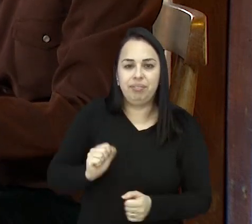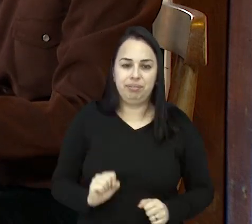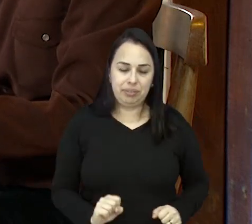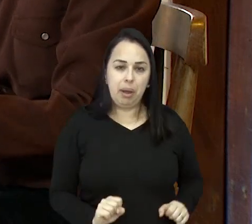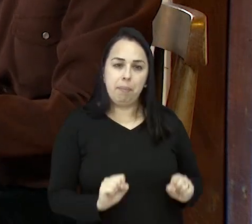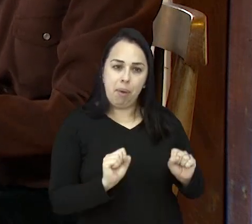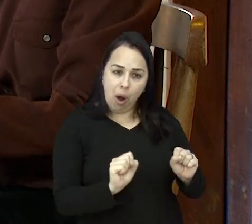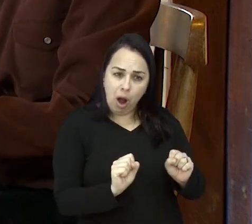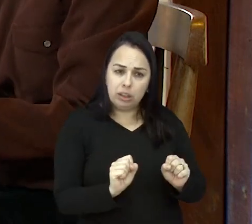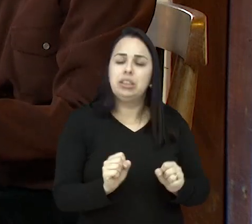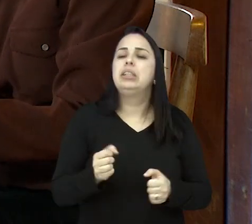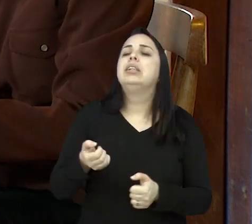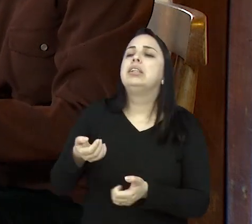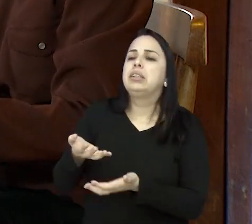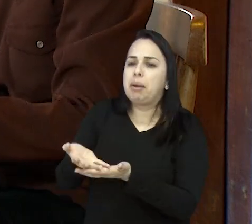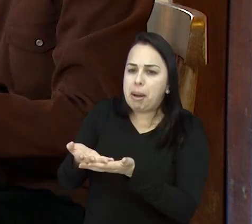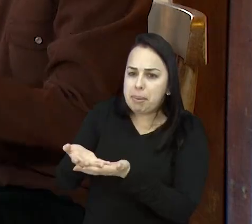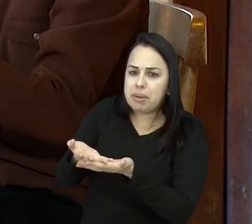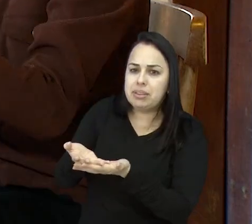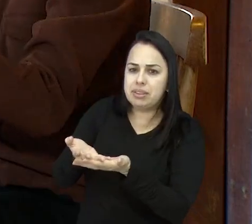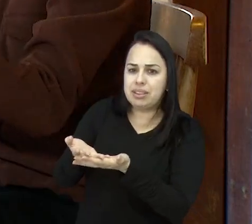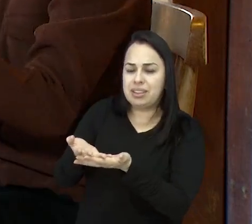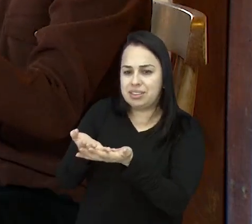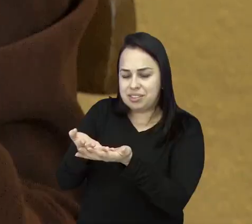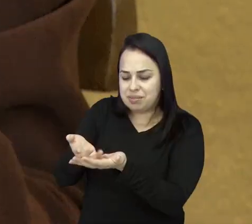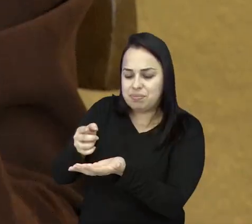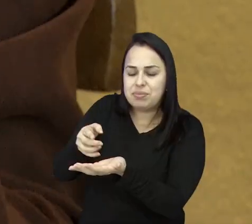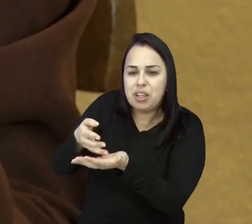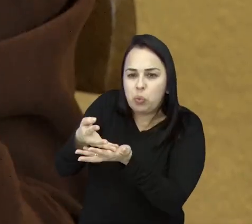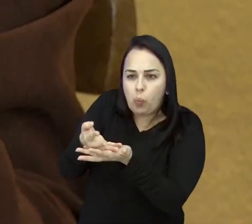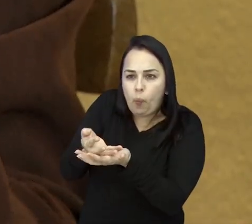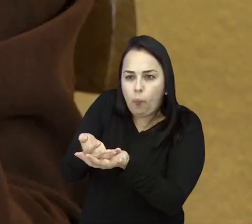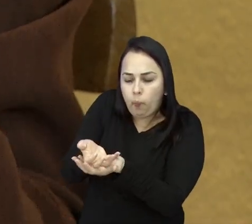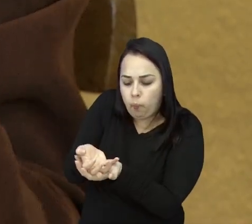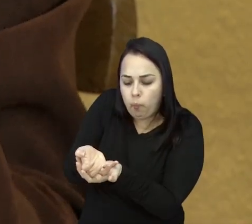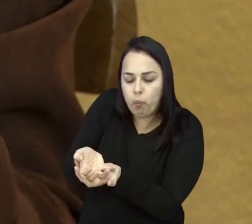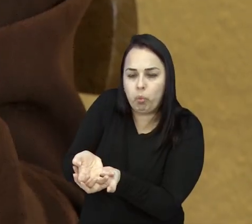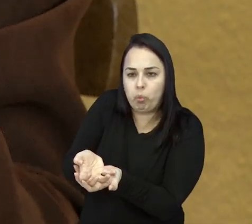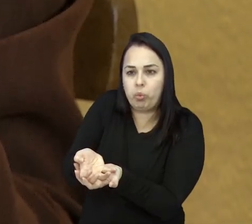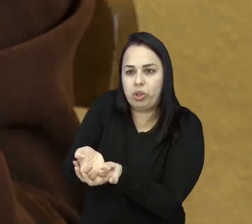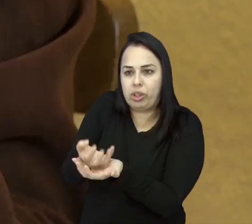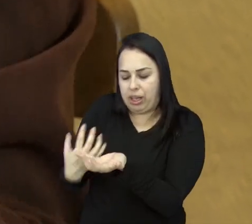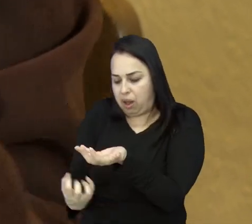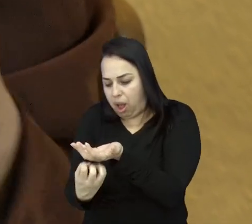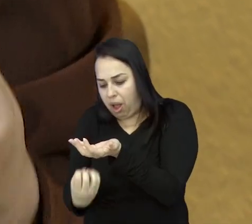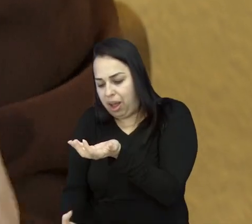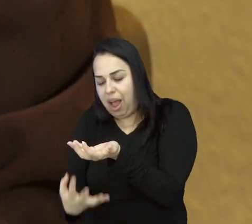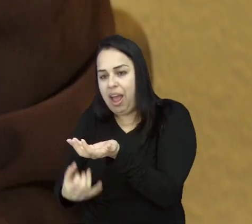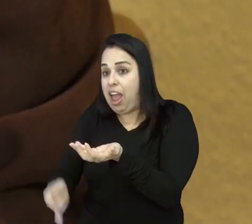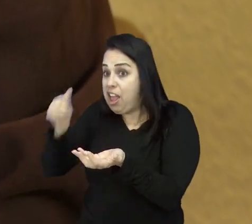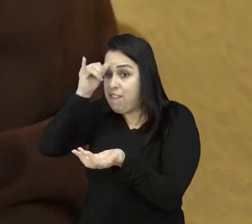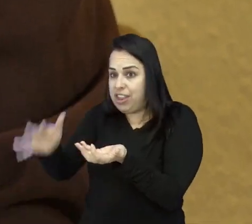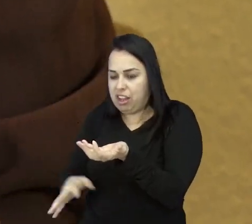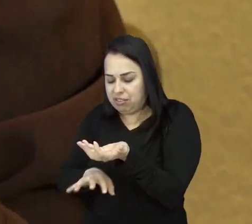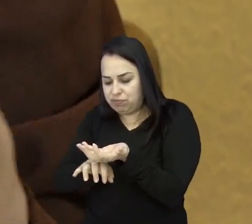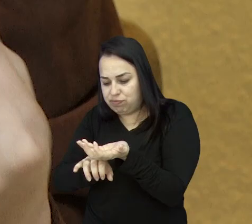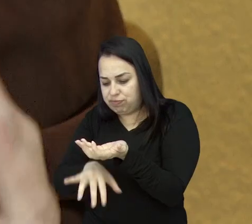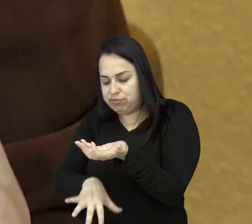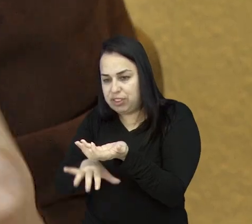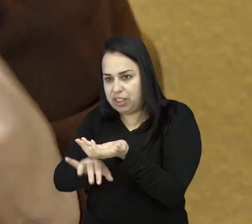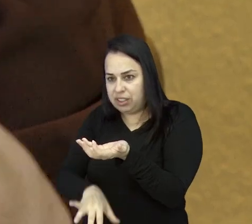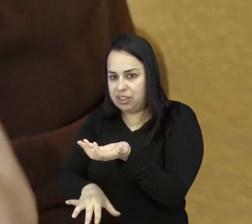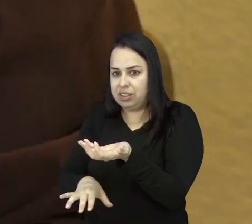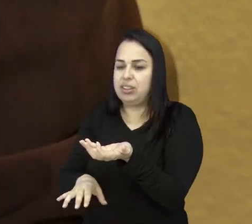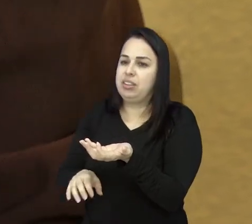um coadorzinho, né? Uma peneirinha. Essa peneirinha, quanto menor a trama, menos resíduo, né? O resíduo,